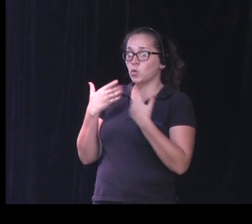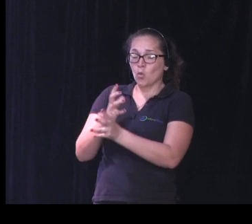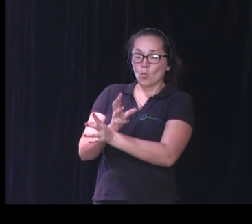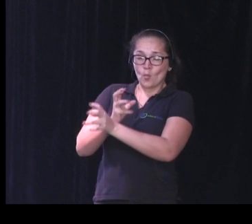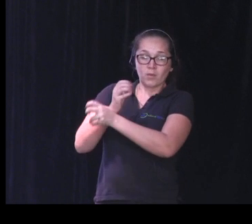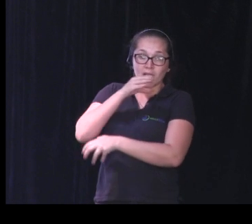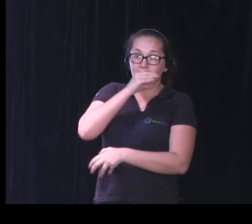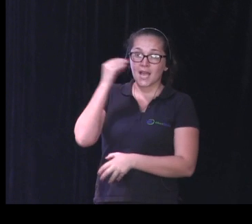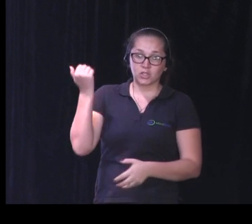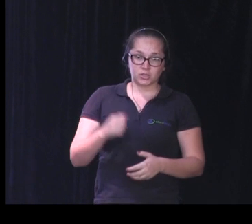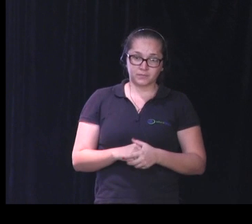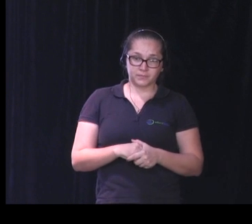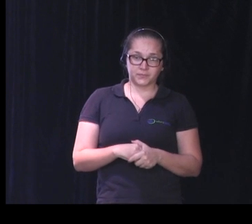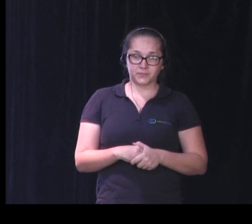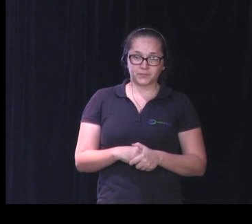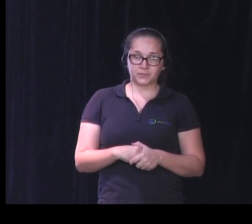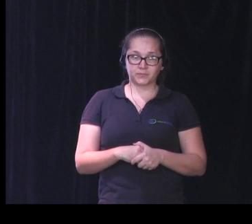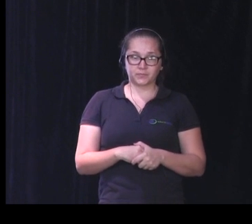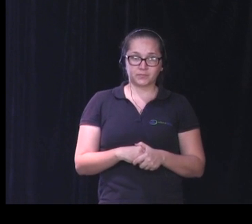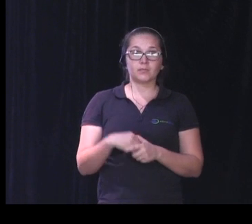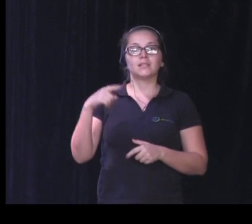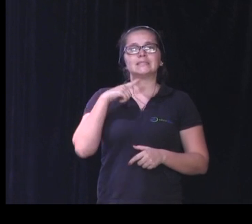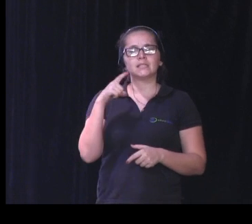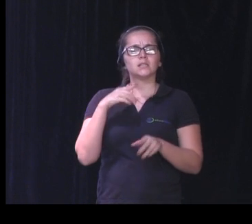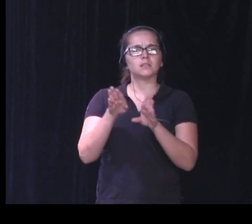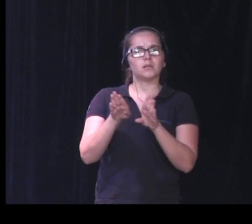e verões secos e quentes.